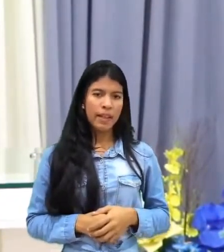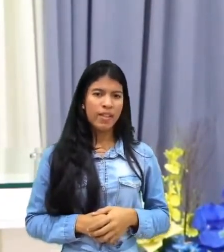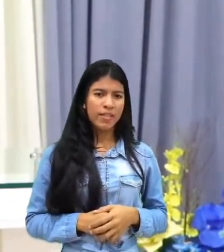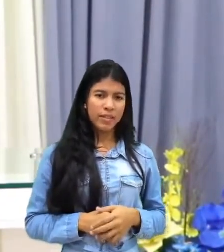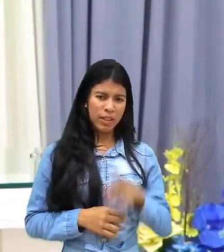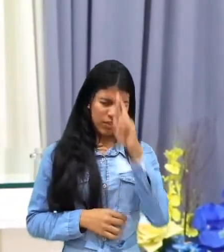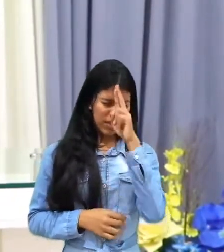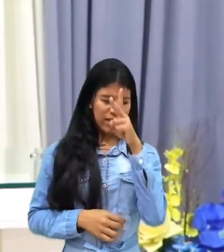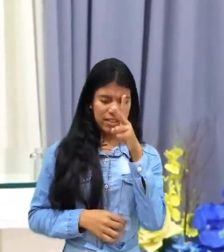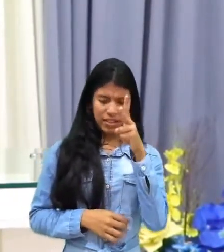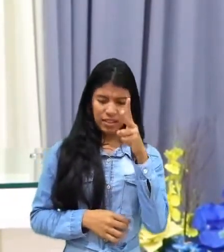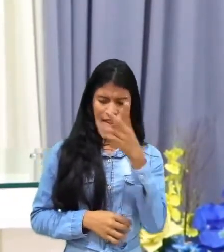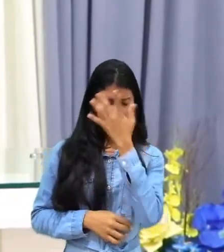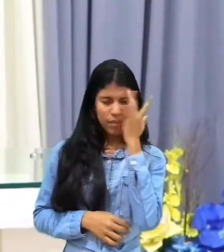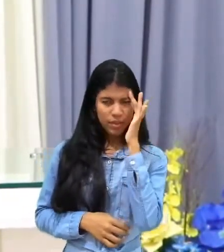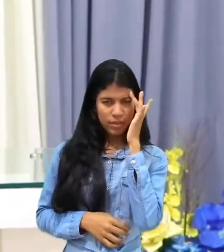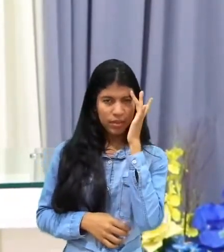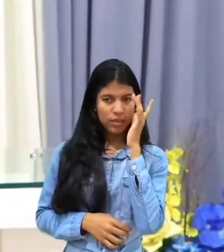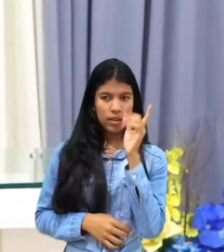devo...